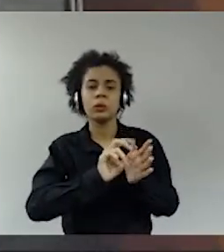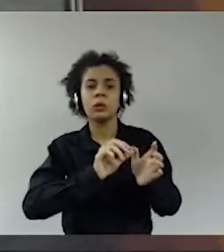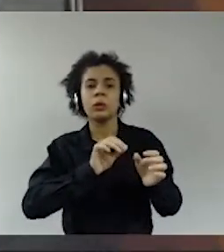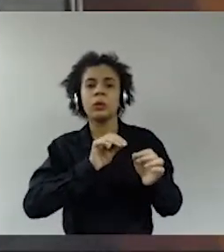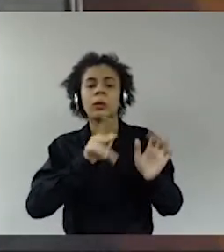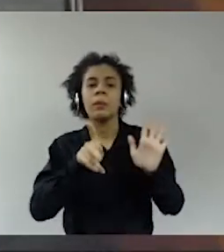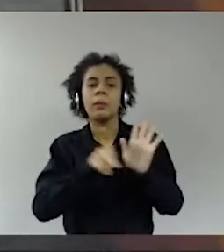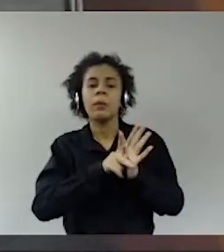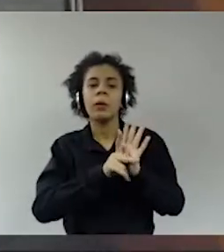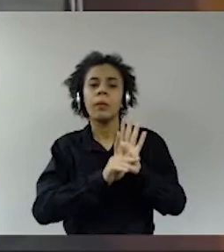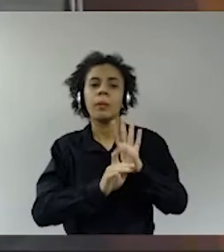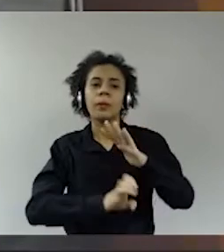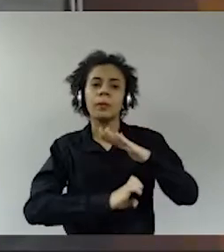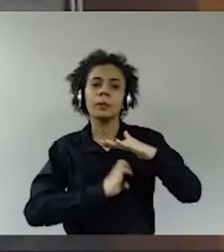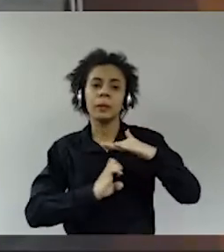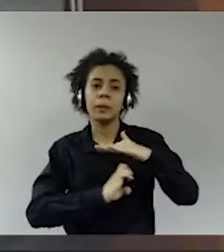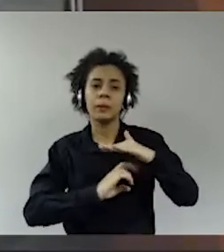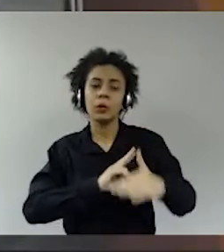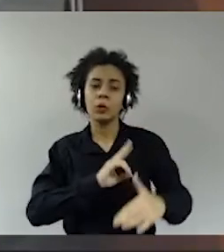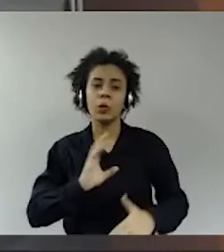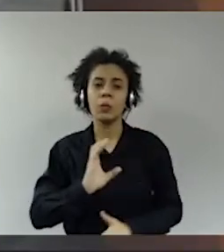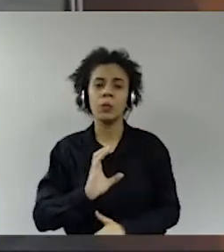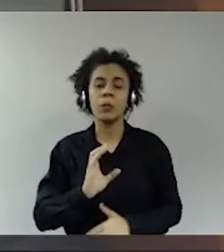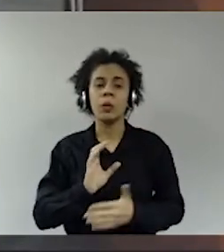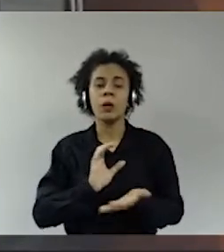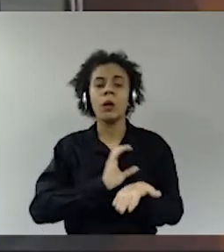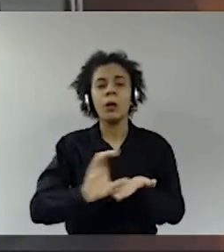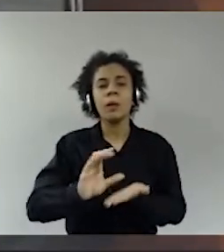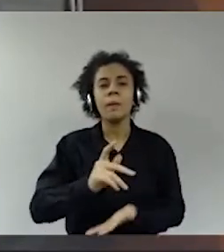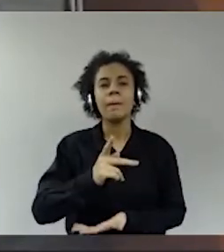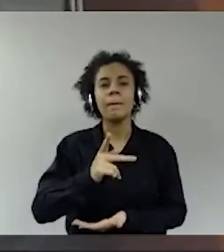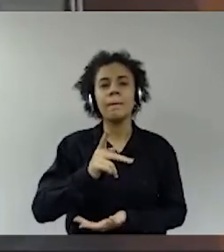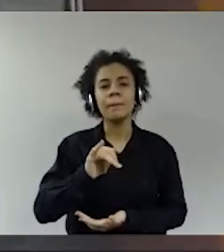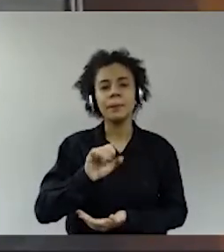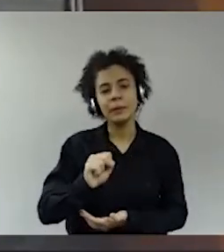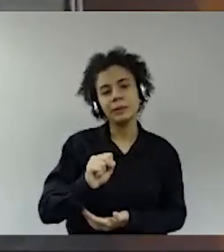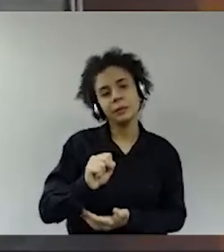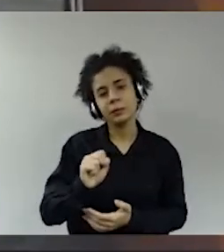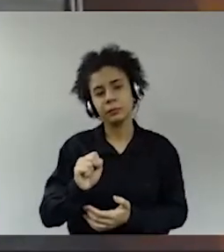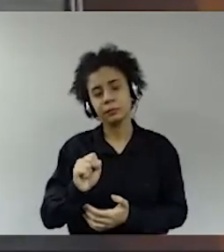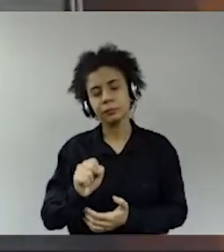empresas, as denominadas contribuições para o PIS e COFINS.